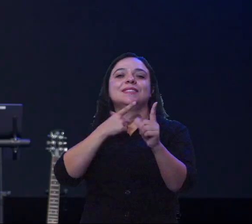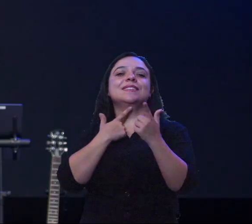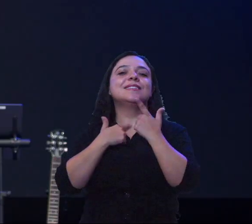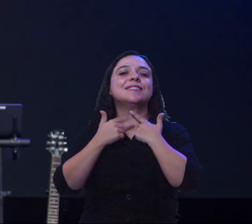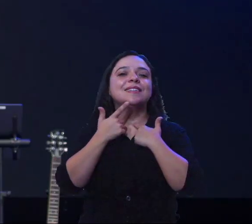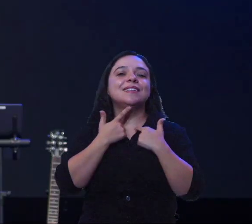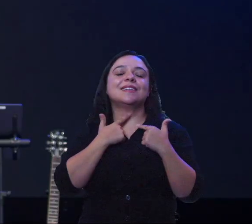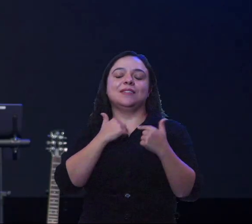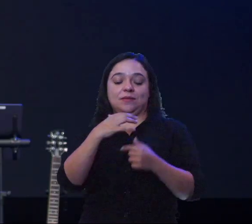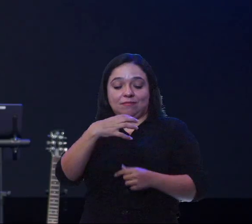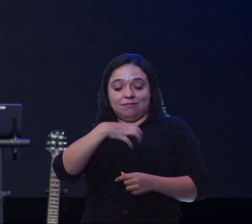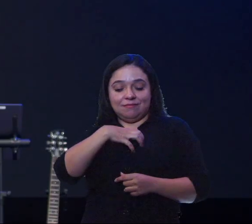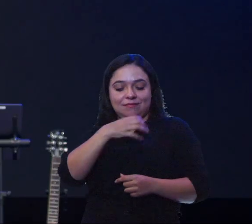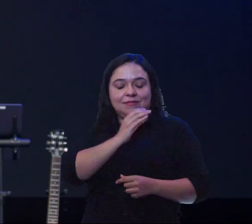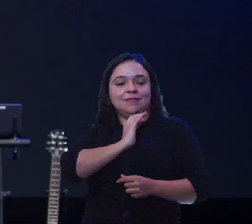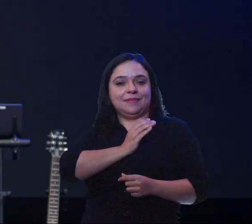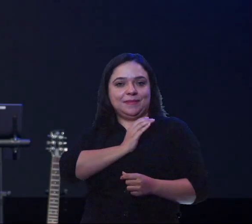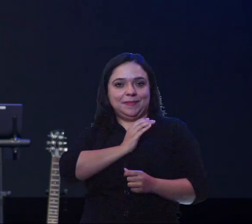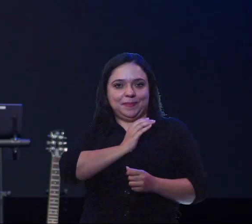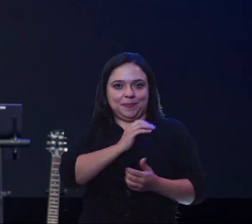coração.